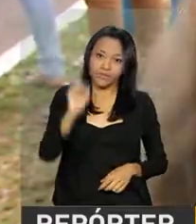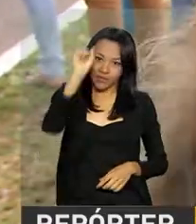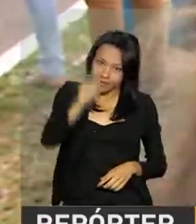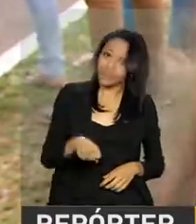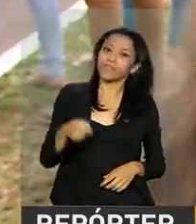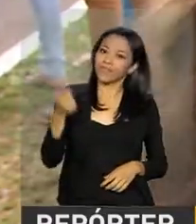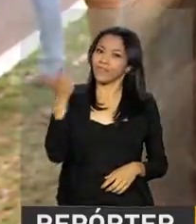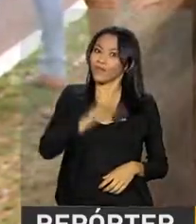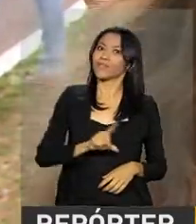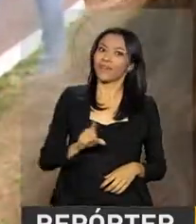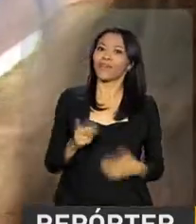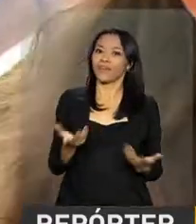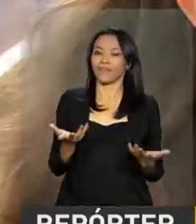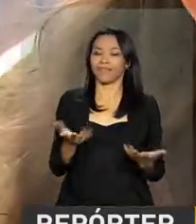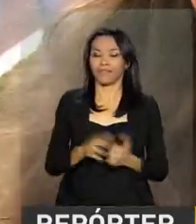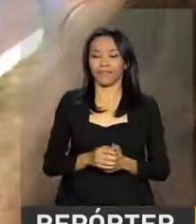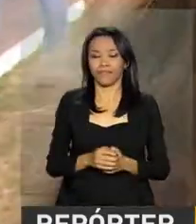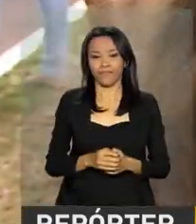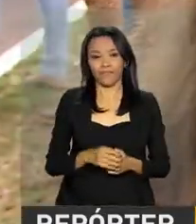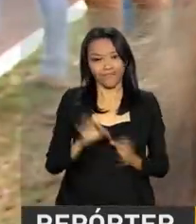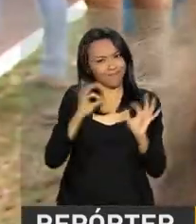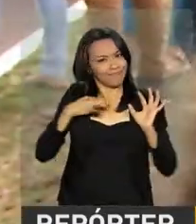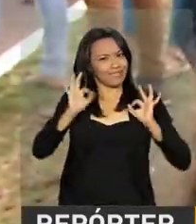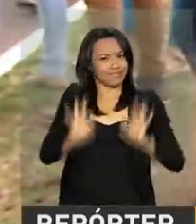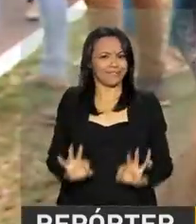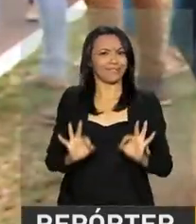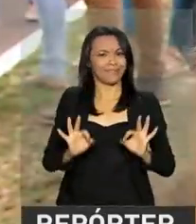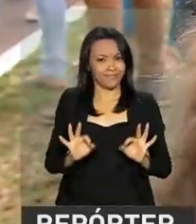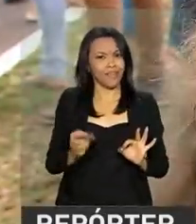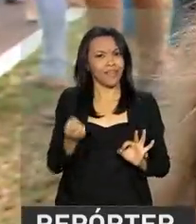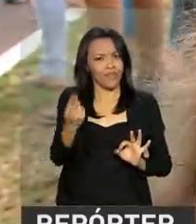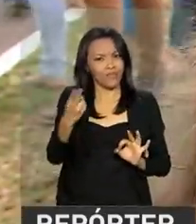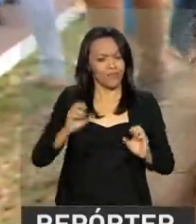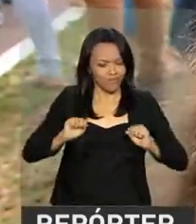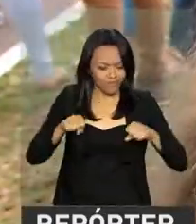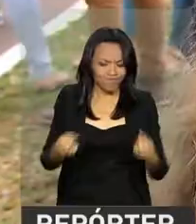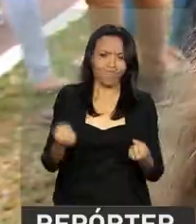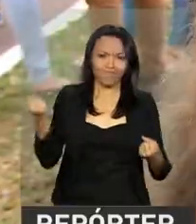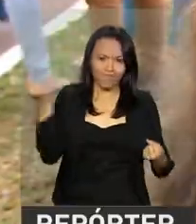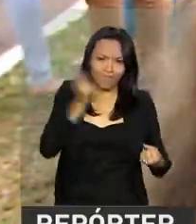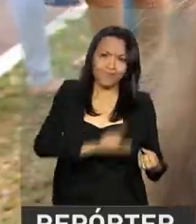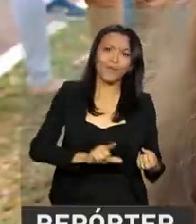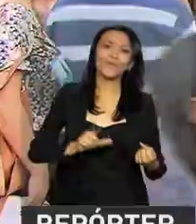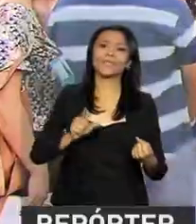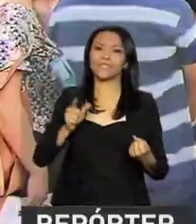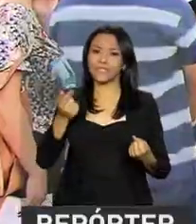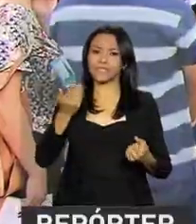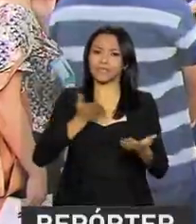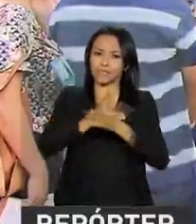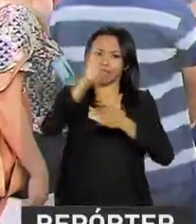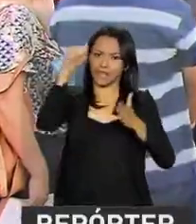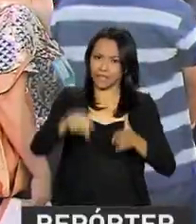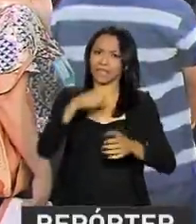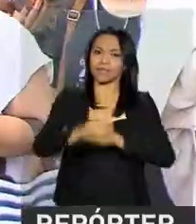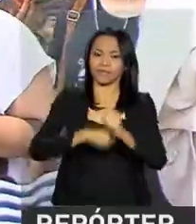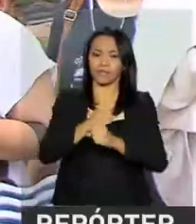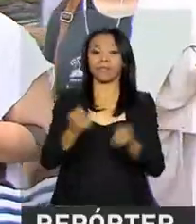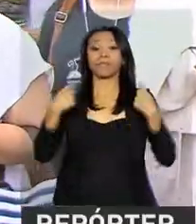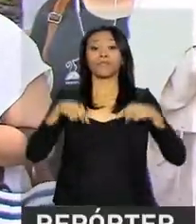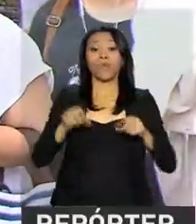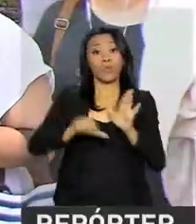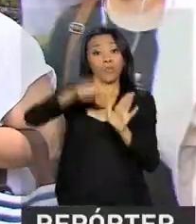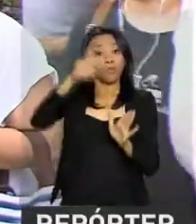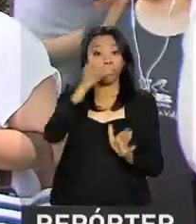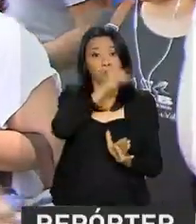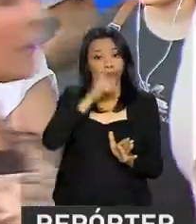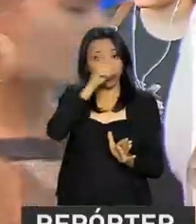Tem que ir, uma hora vai. Com certeza. Vou fazer de tudo para que possa ser esse ano. Além da redação, o primeiro domingo do